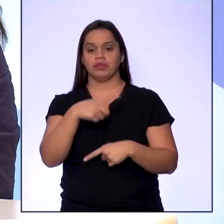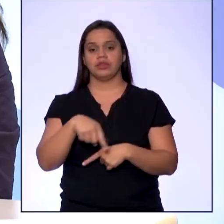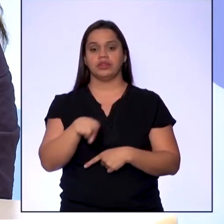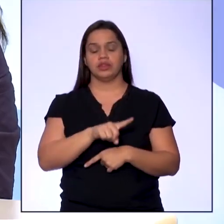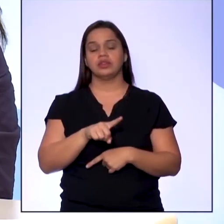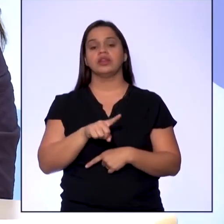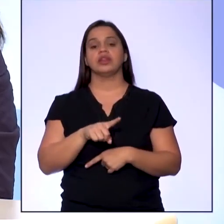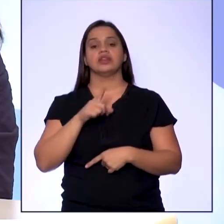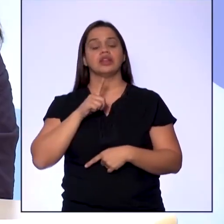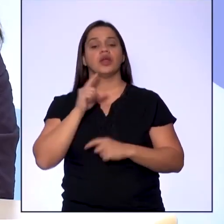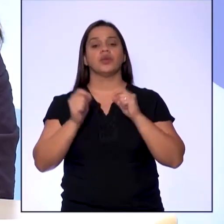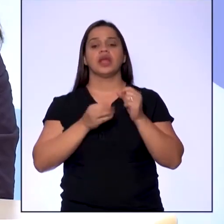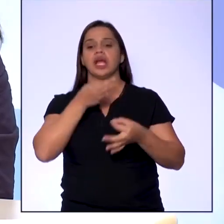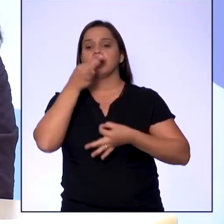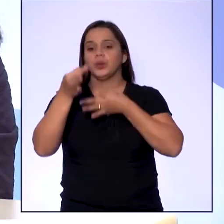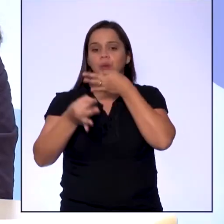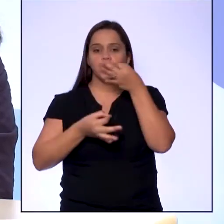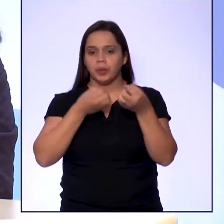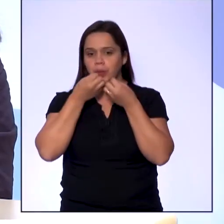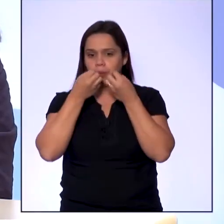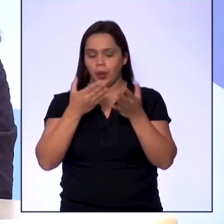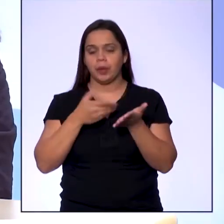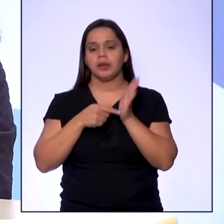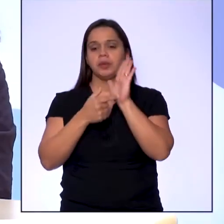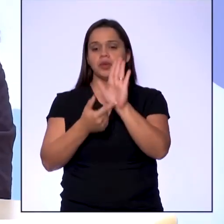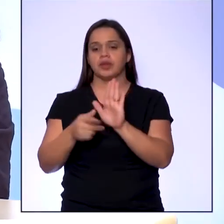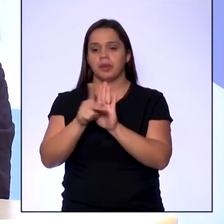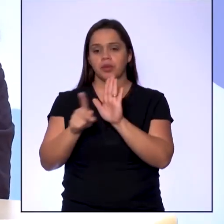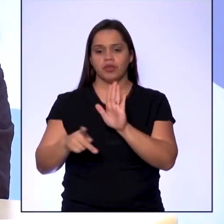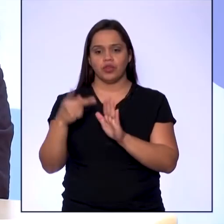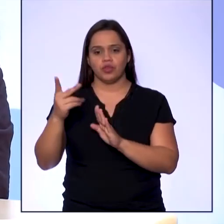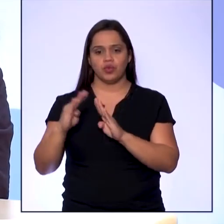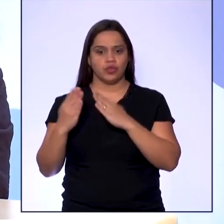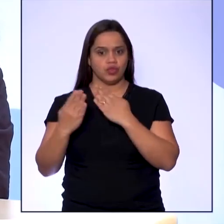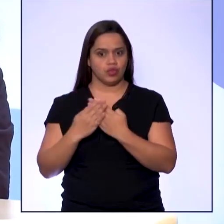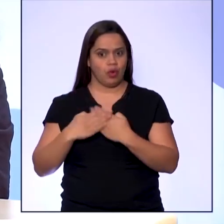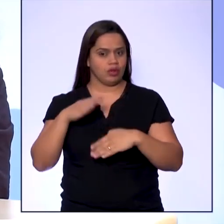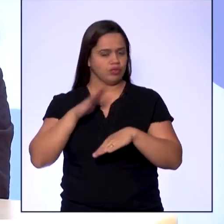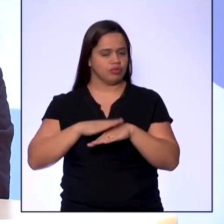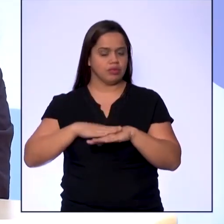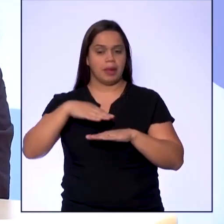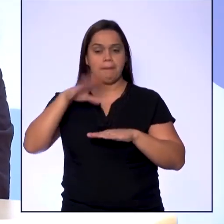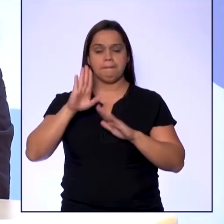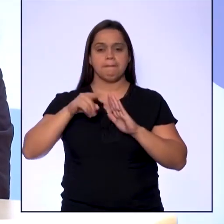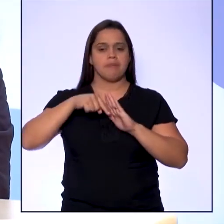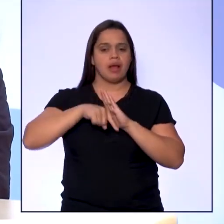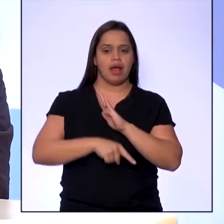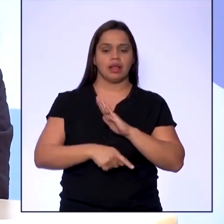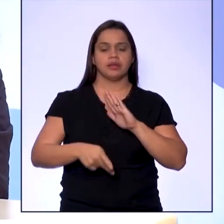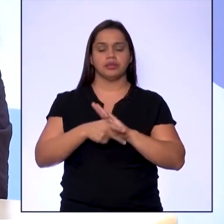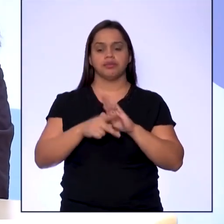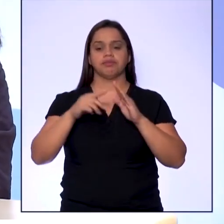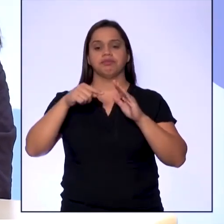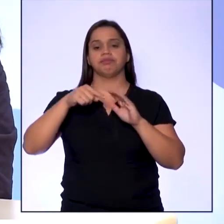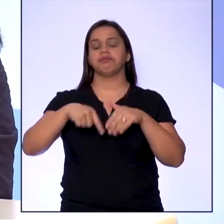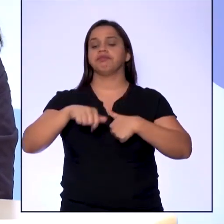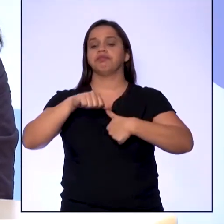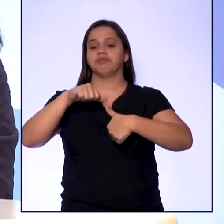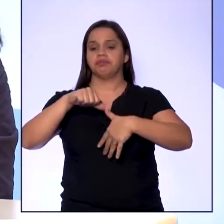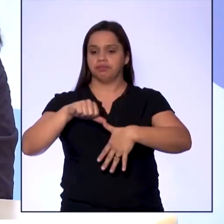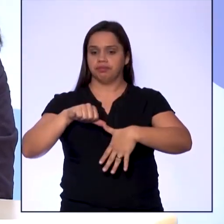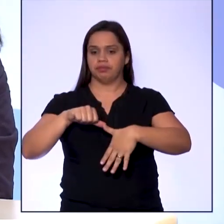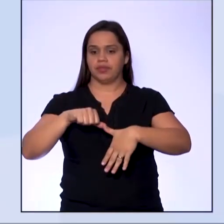uma atividade complementar que a professora Andréa vai explicar para vocês. Professora, por favor. Isso mesmo, professor. Obrigada pela devolutiva,